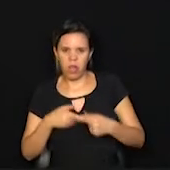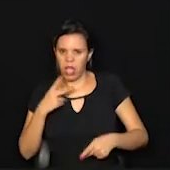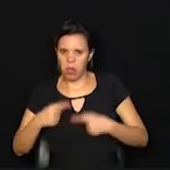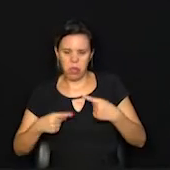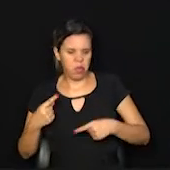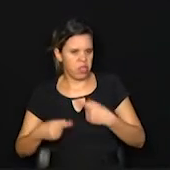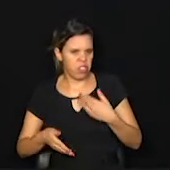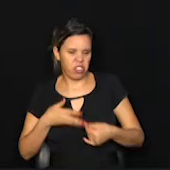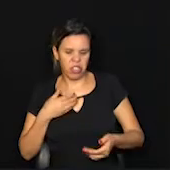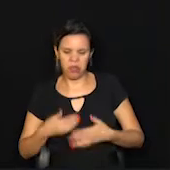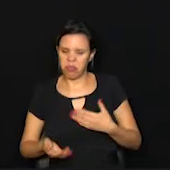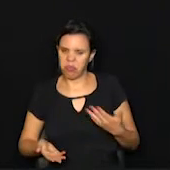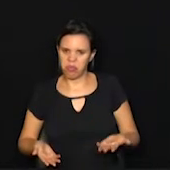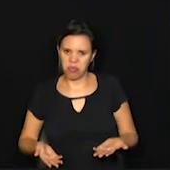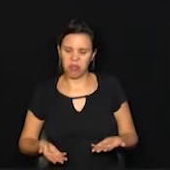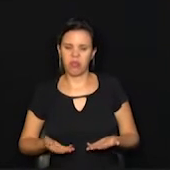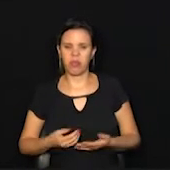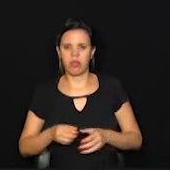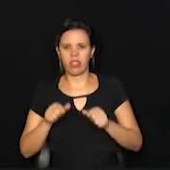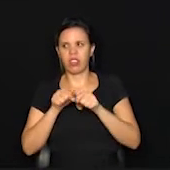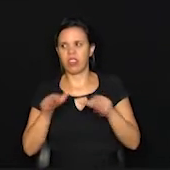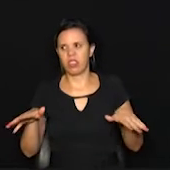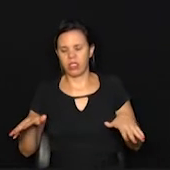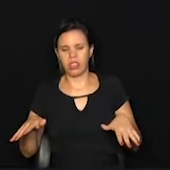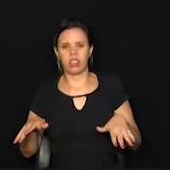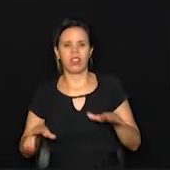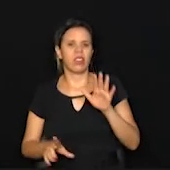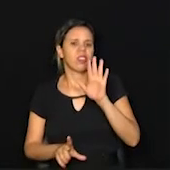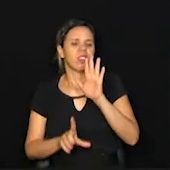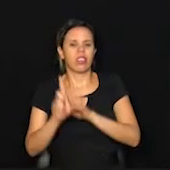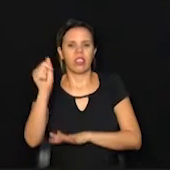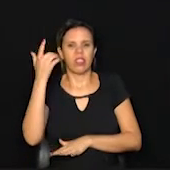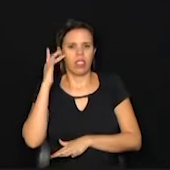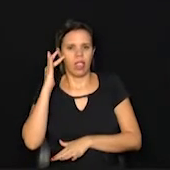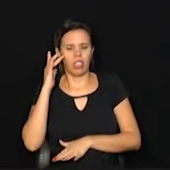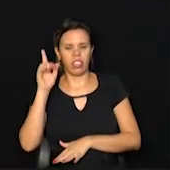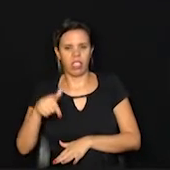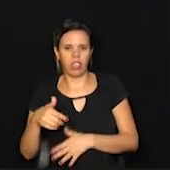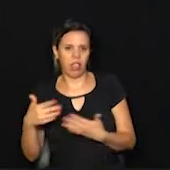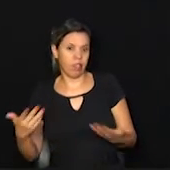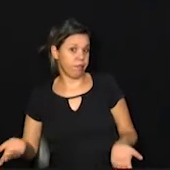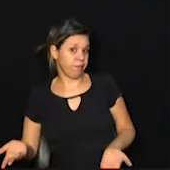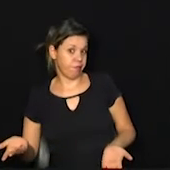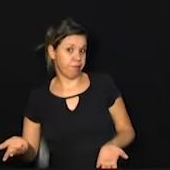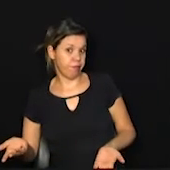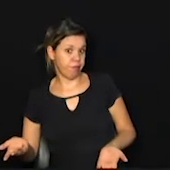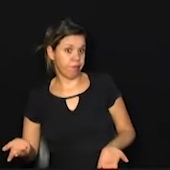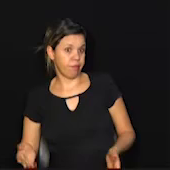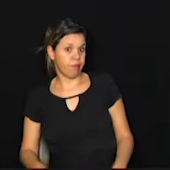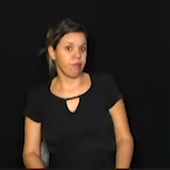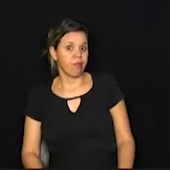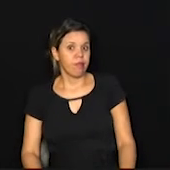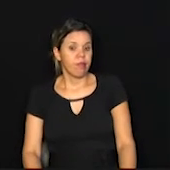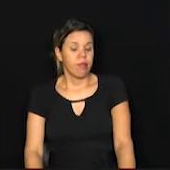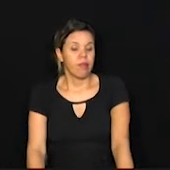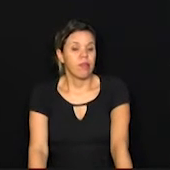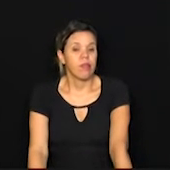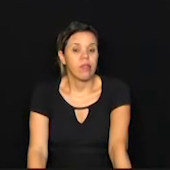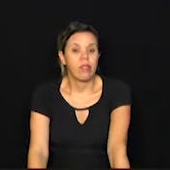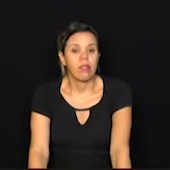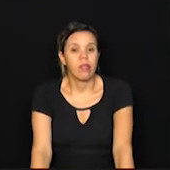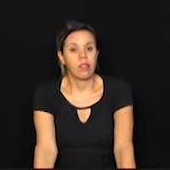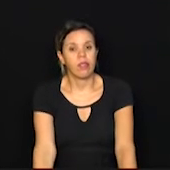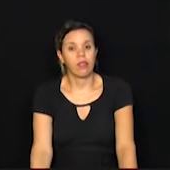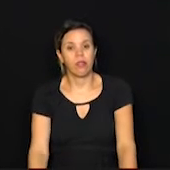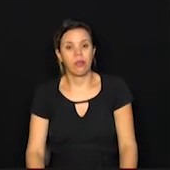política que distribuo um pouco a renda eles acho que é comunismo e o terceiro motivo